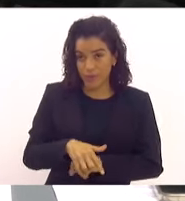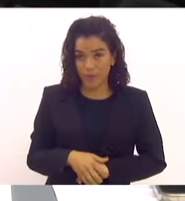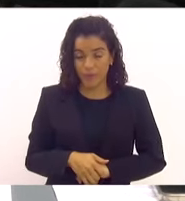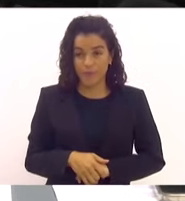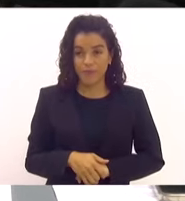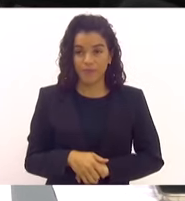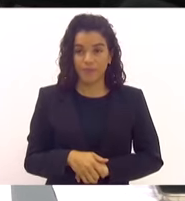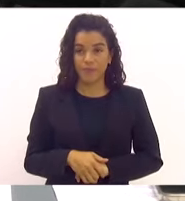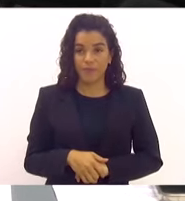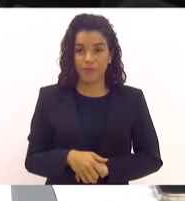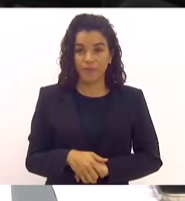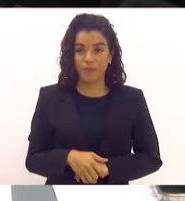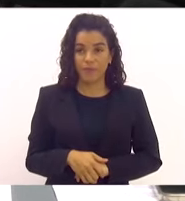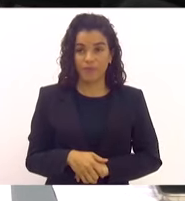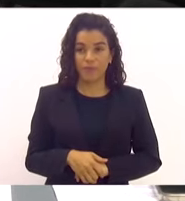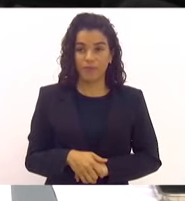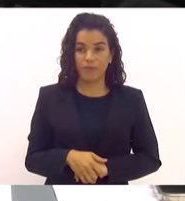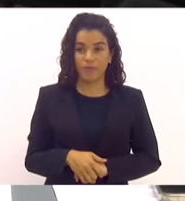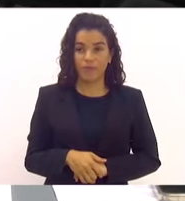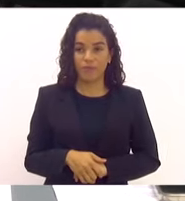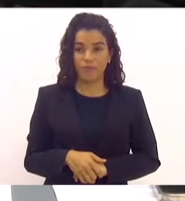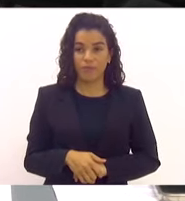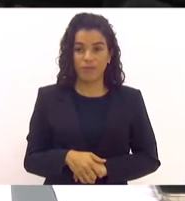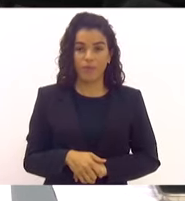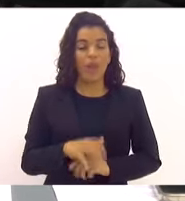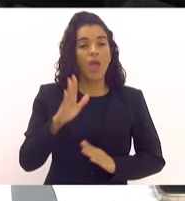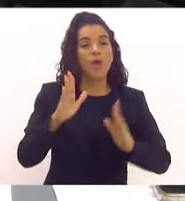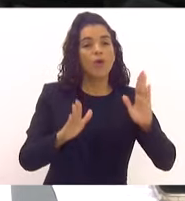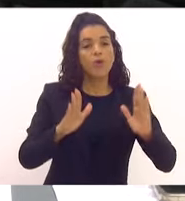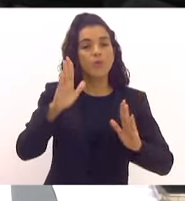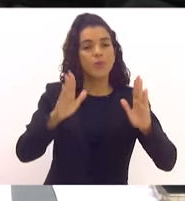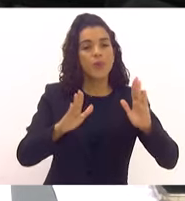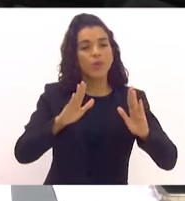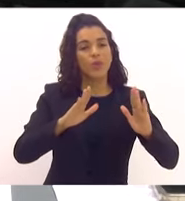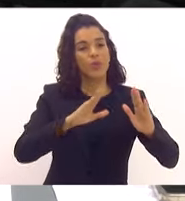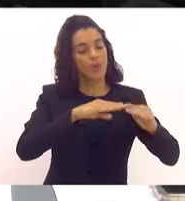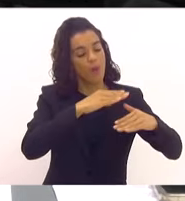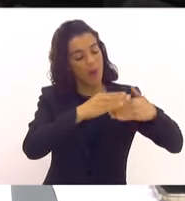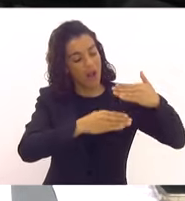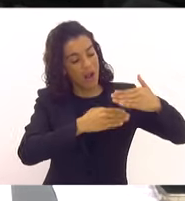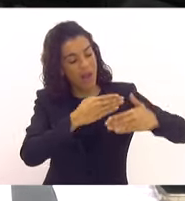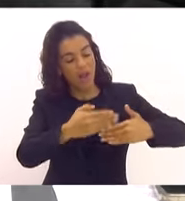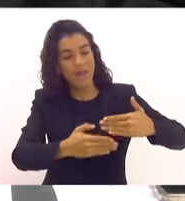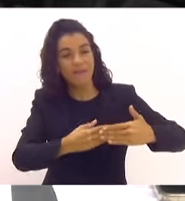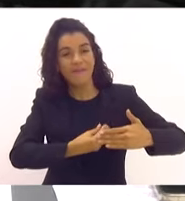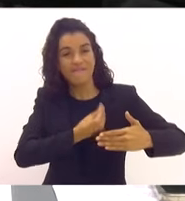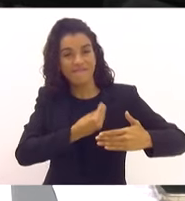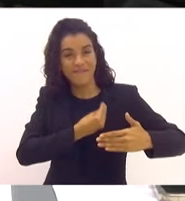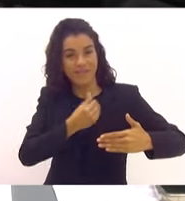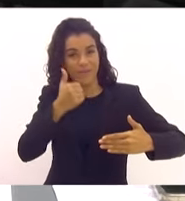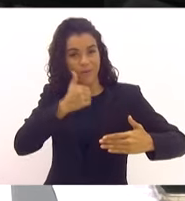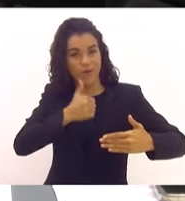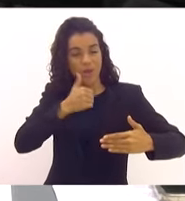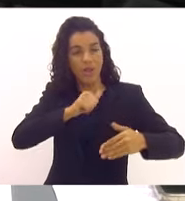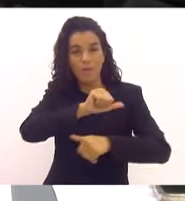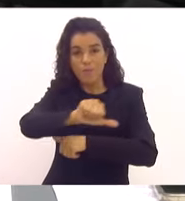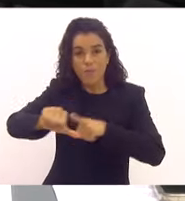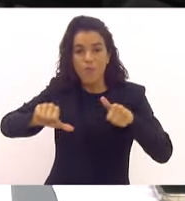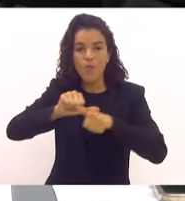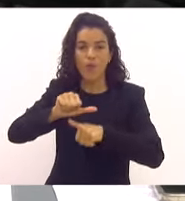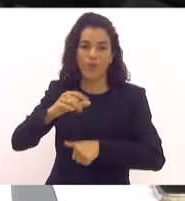é você um período da vida da mulher em que se altera fundamentalmente os seus